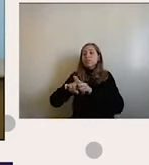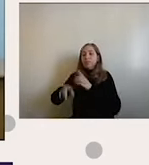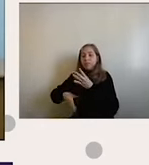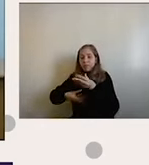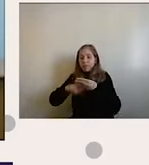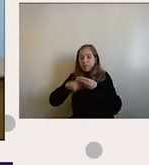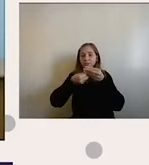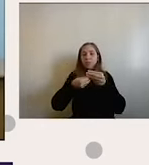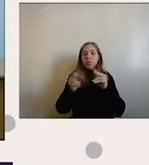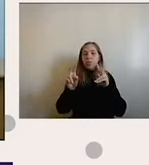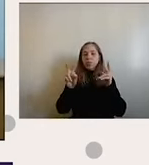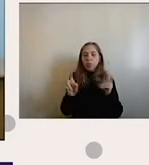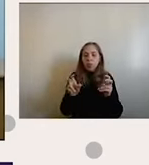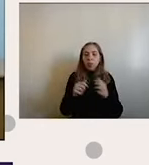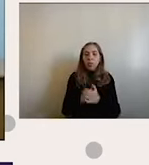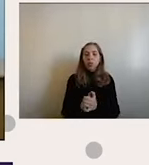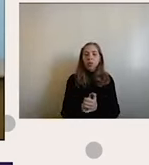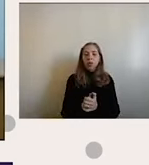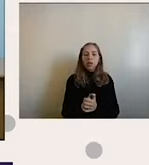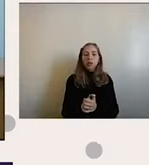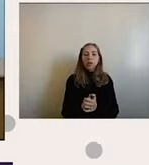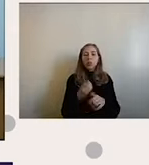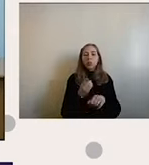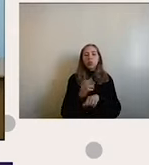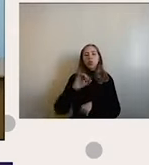do Dr. João,